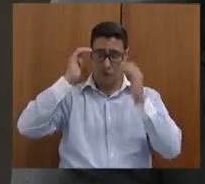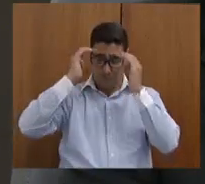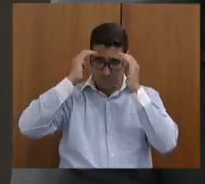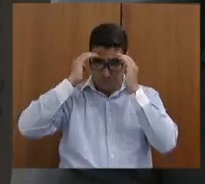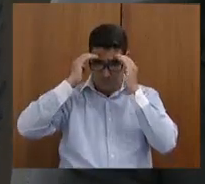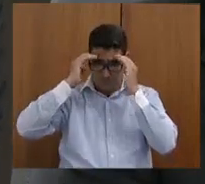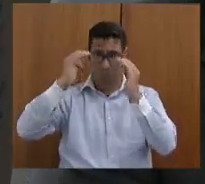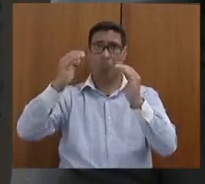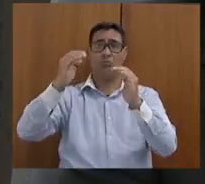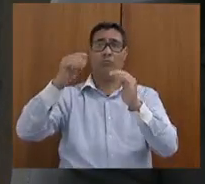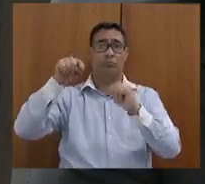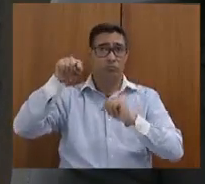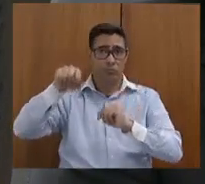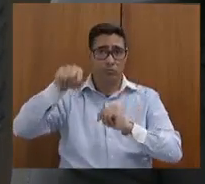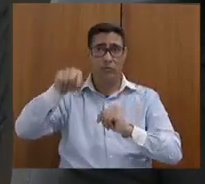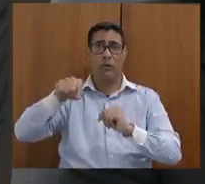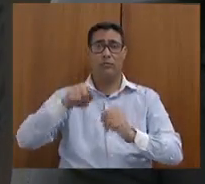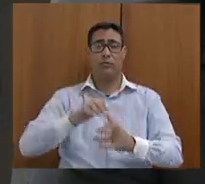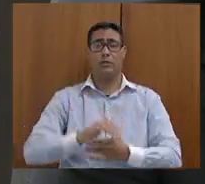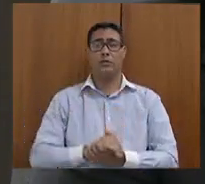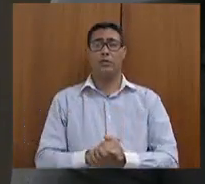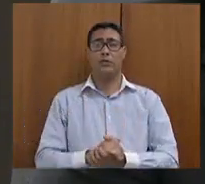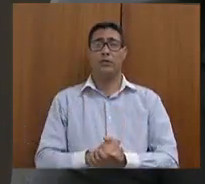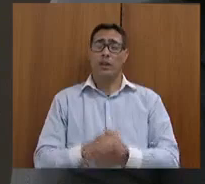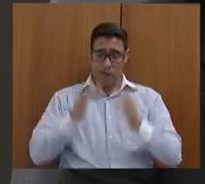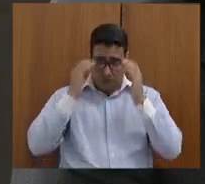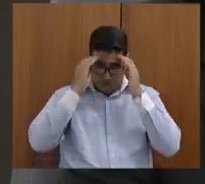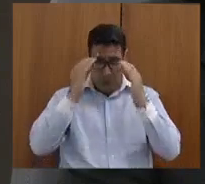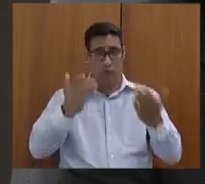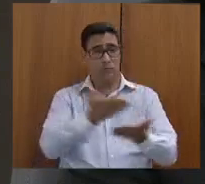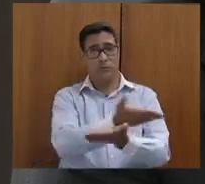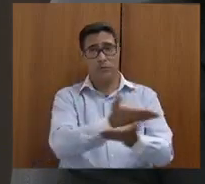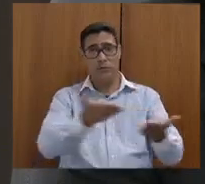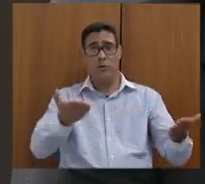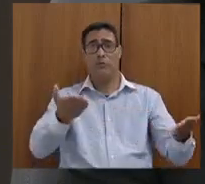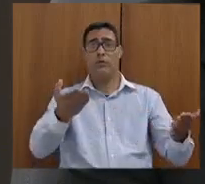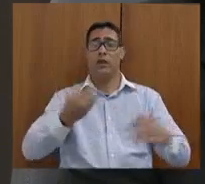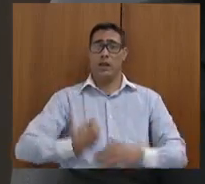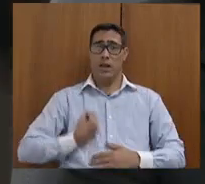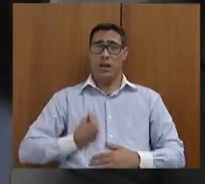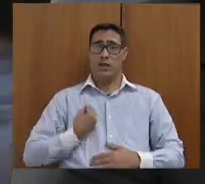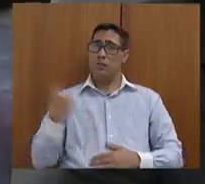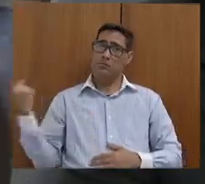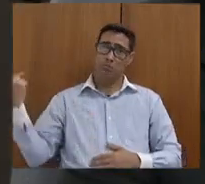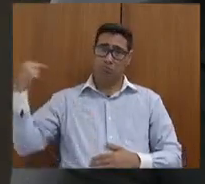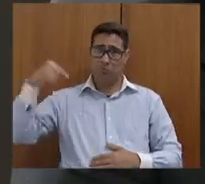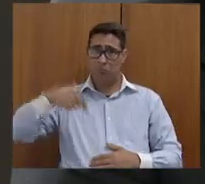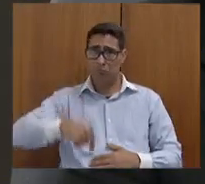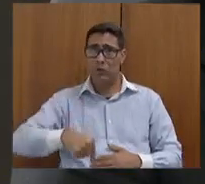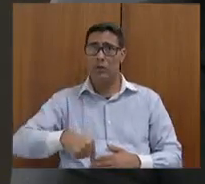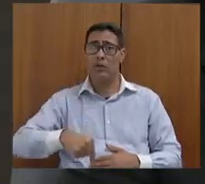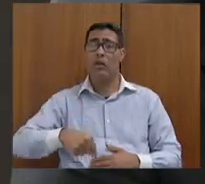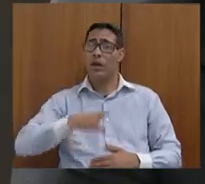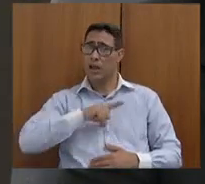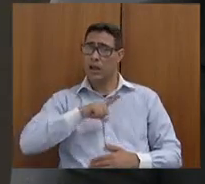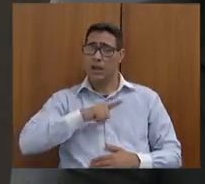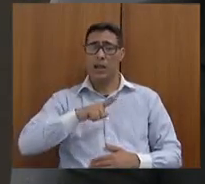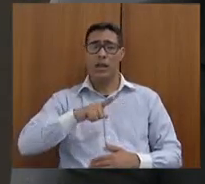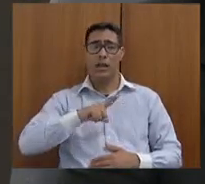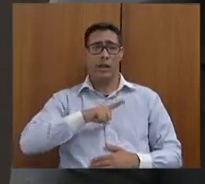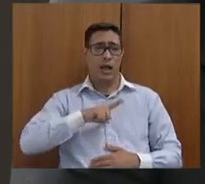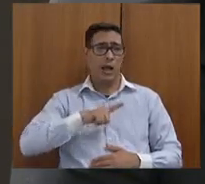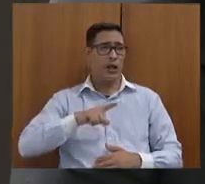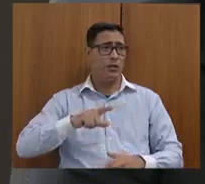grande eu respeito por todos vocês que aqui se fazem presentes representam diversas Bandeiras